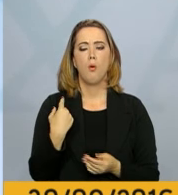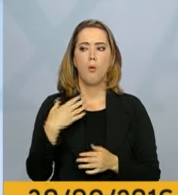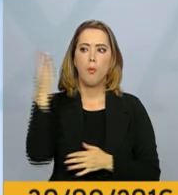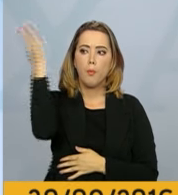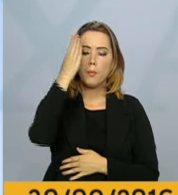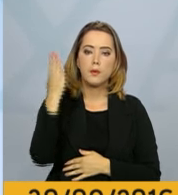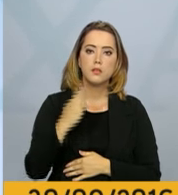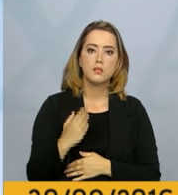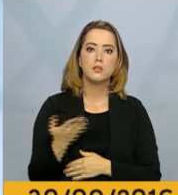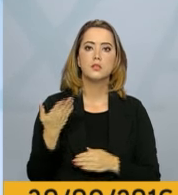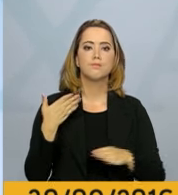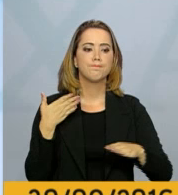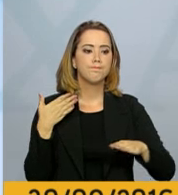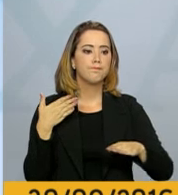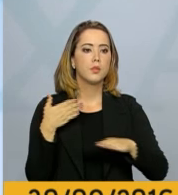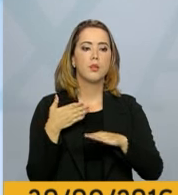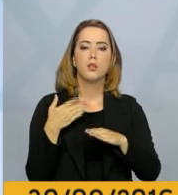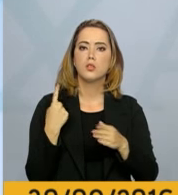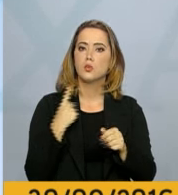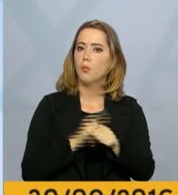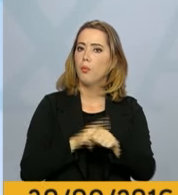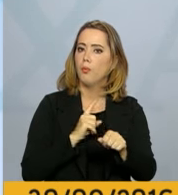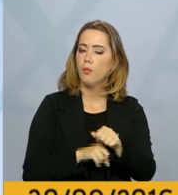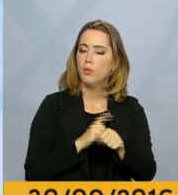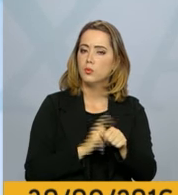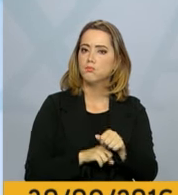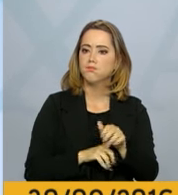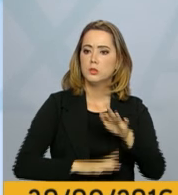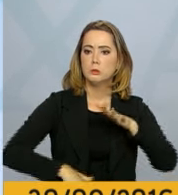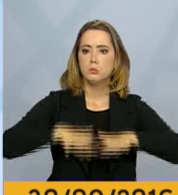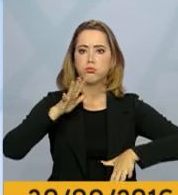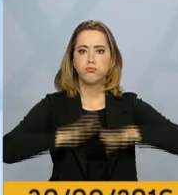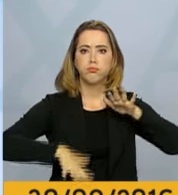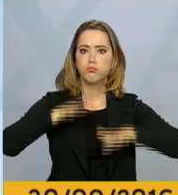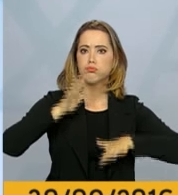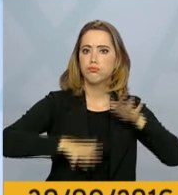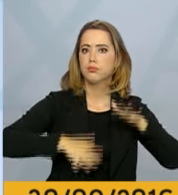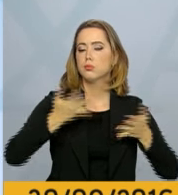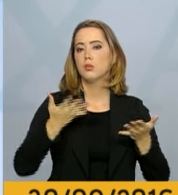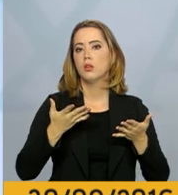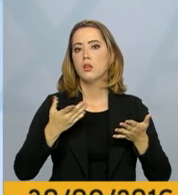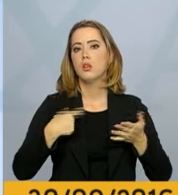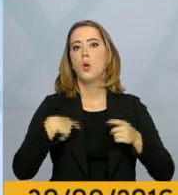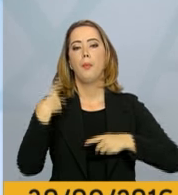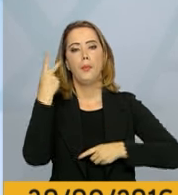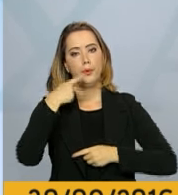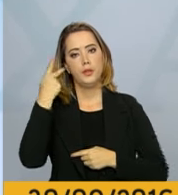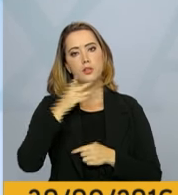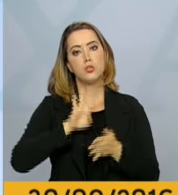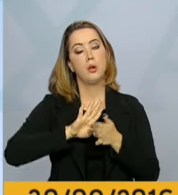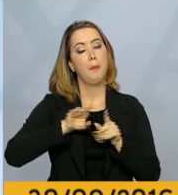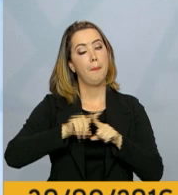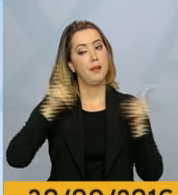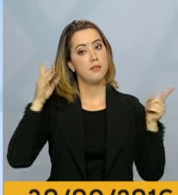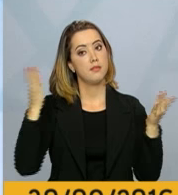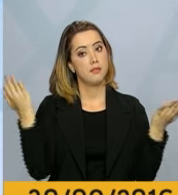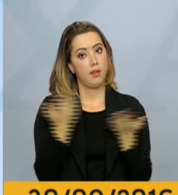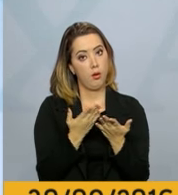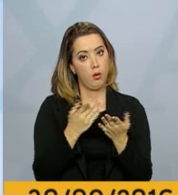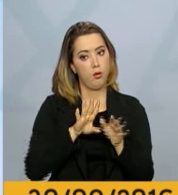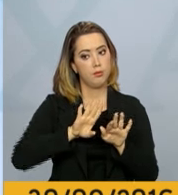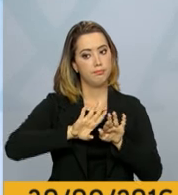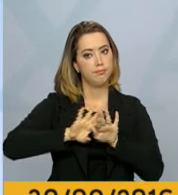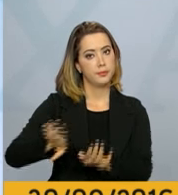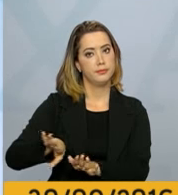quando assumimos interinamente, um momento de turbulência política, mas que passou. Ainda